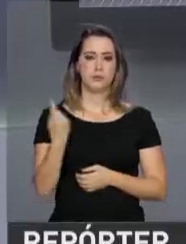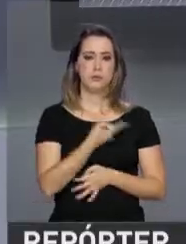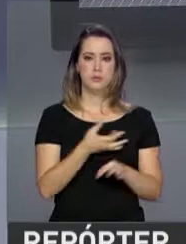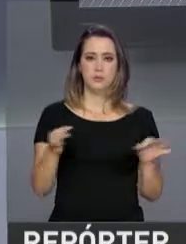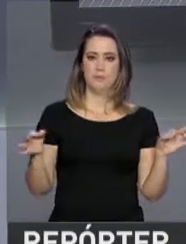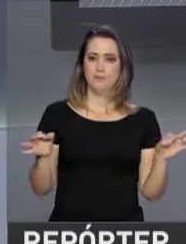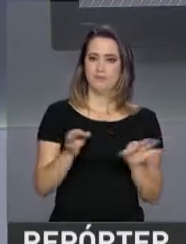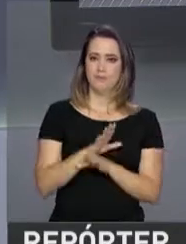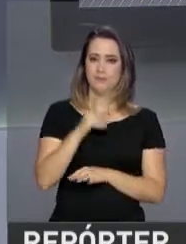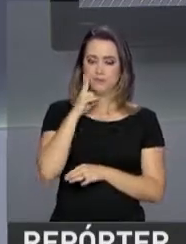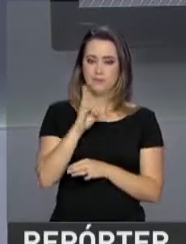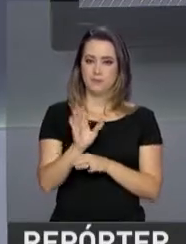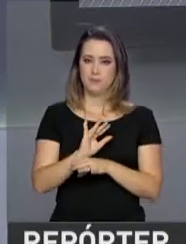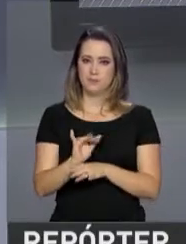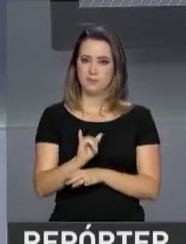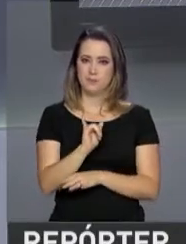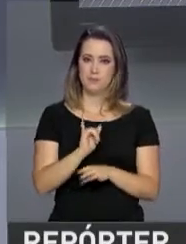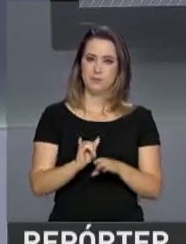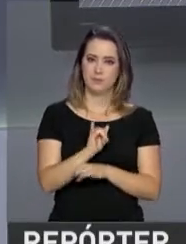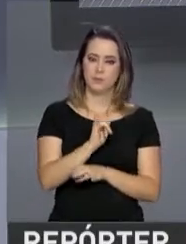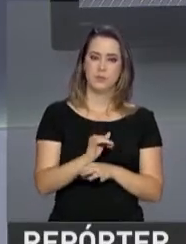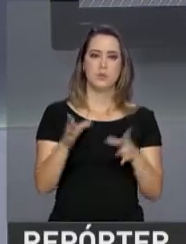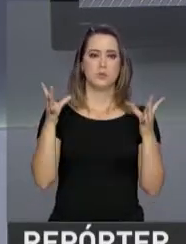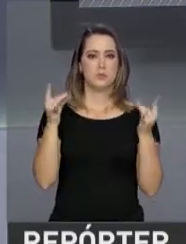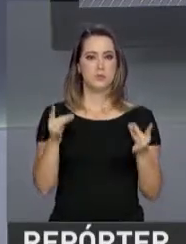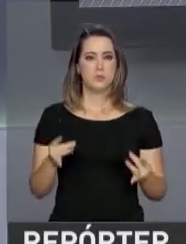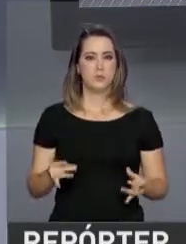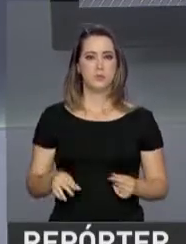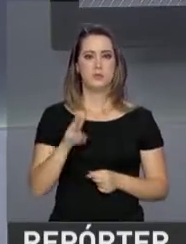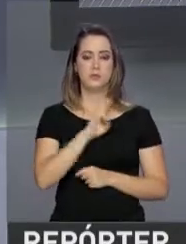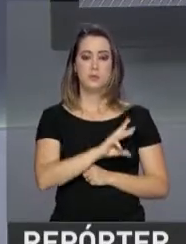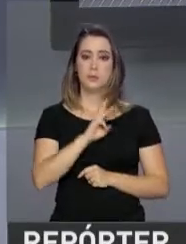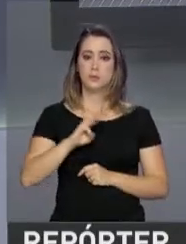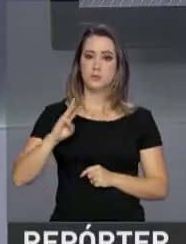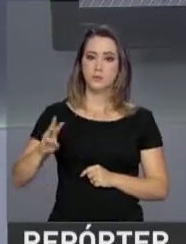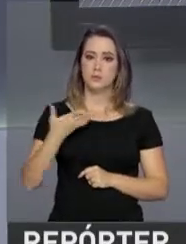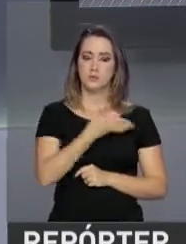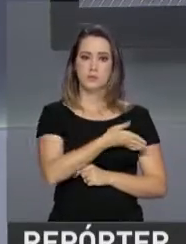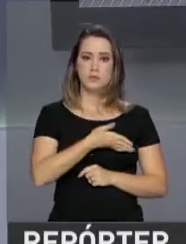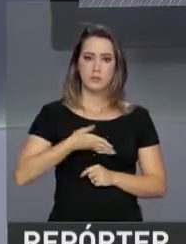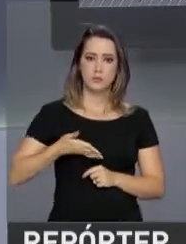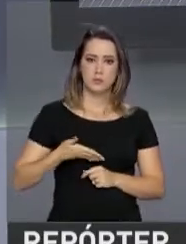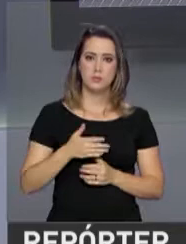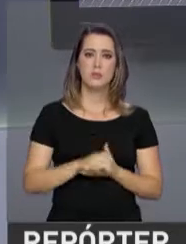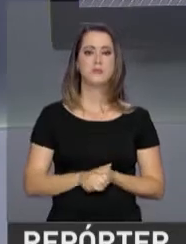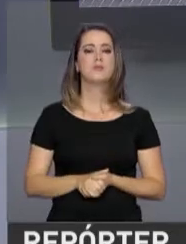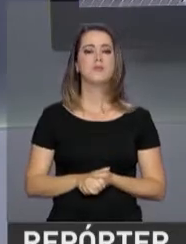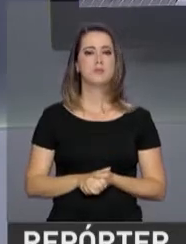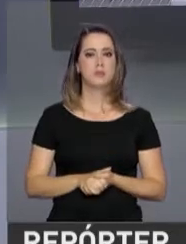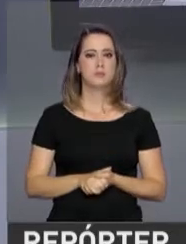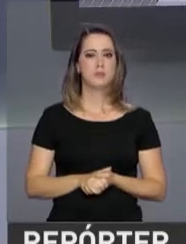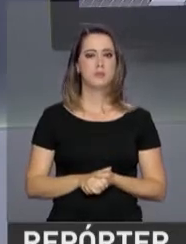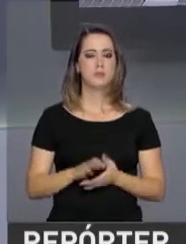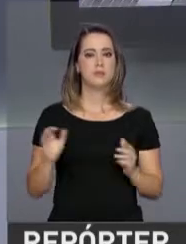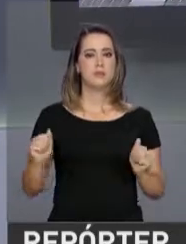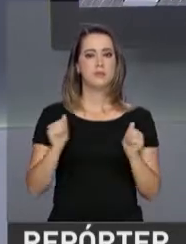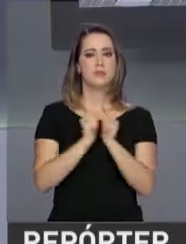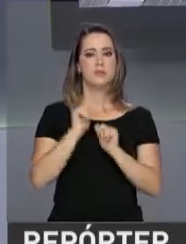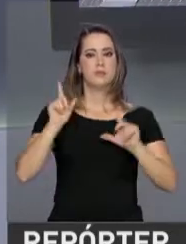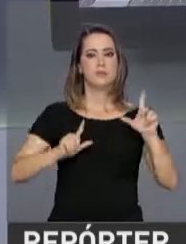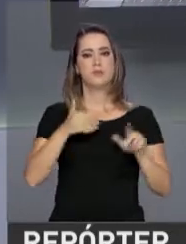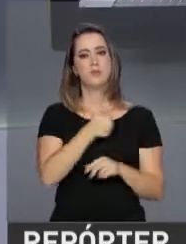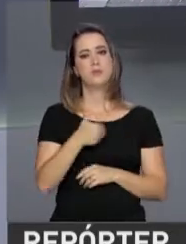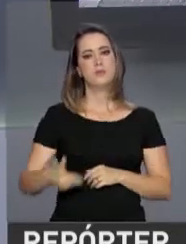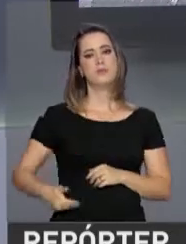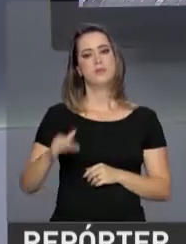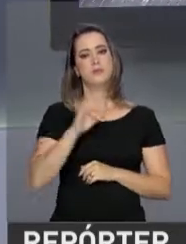nós ficamos por aqui você pode rever as reportagens no youtube toda a nossa programação também está na página da nbr na internet continue com a